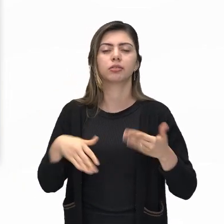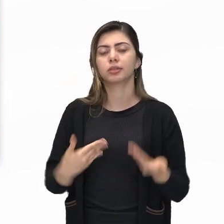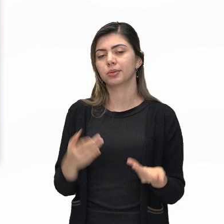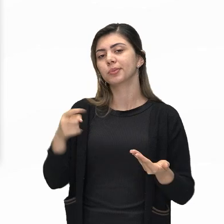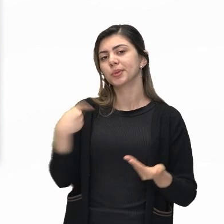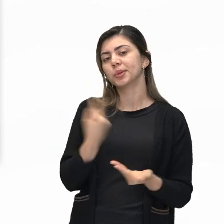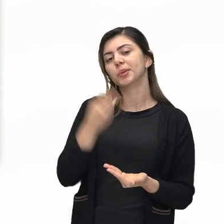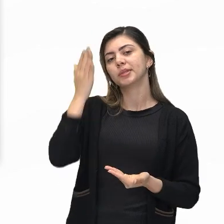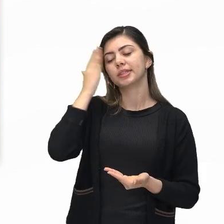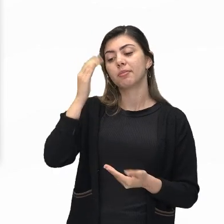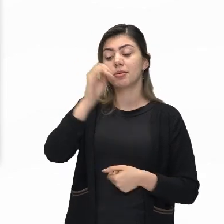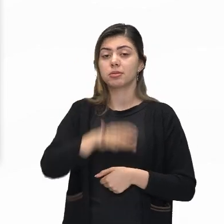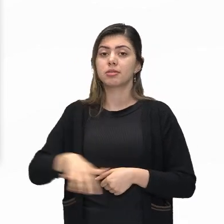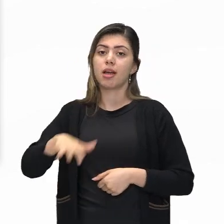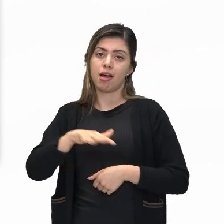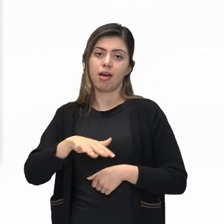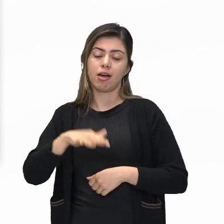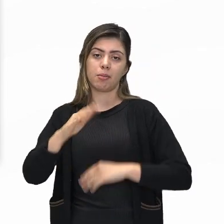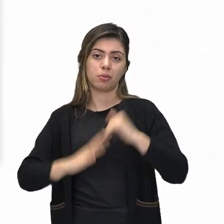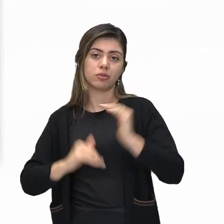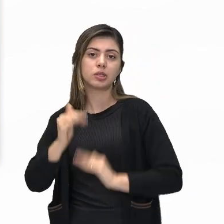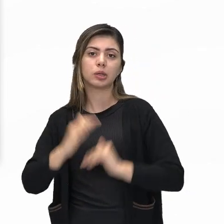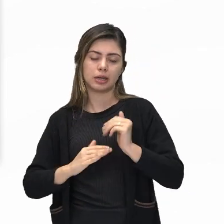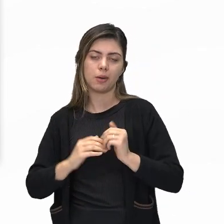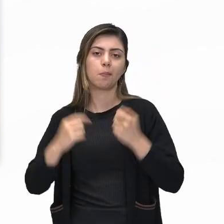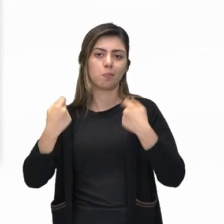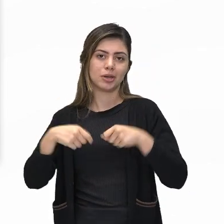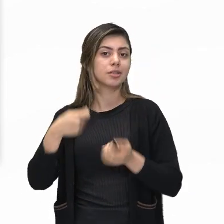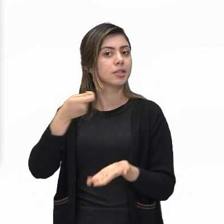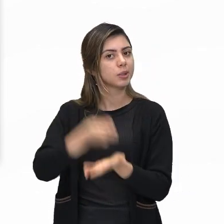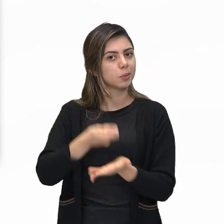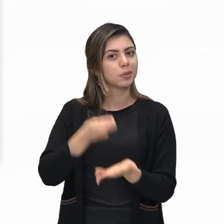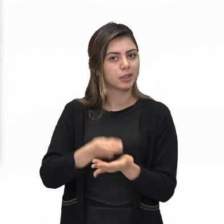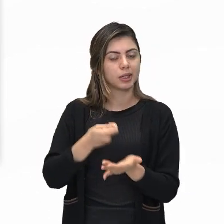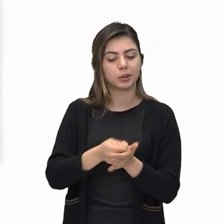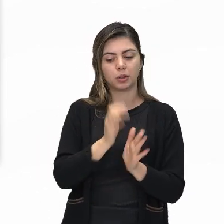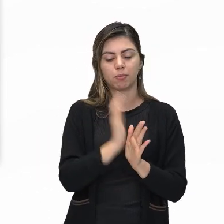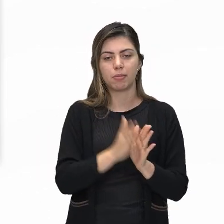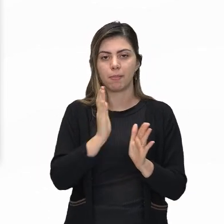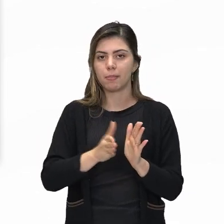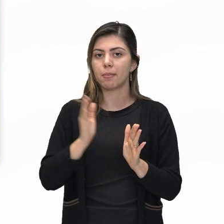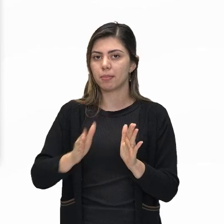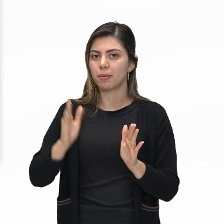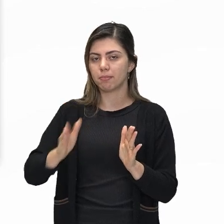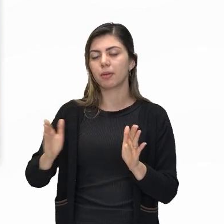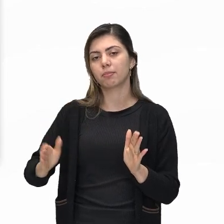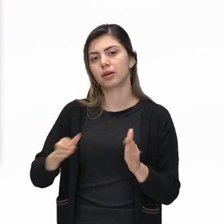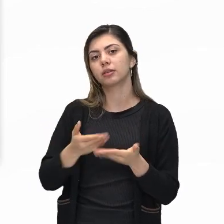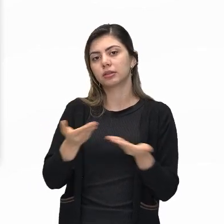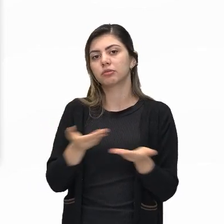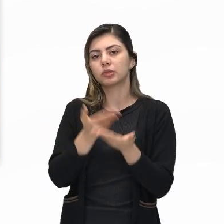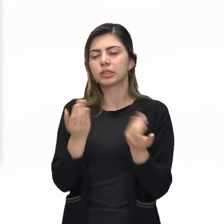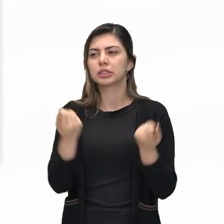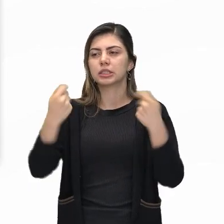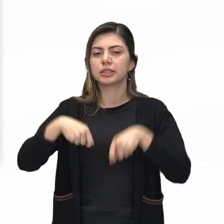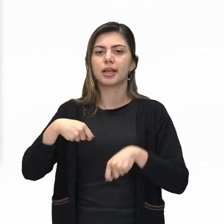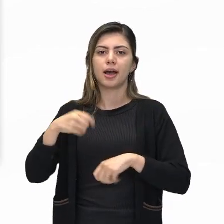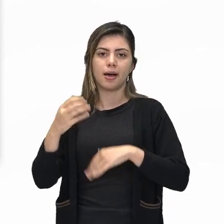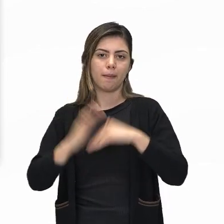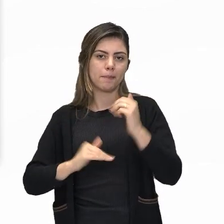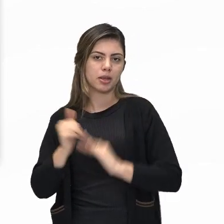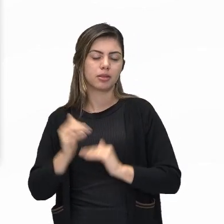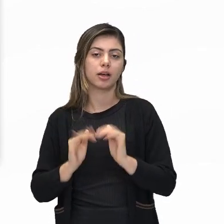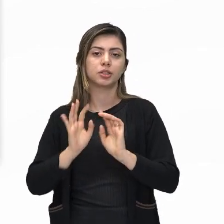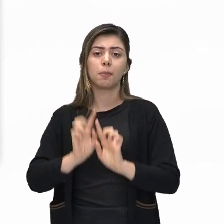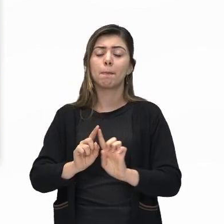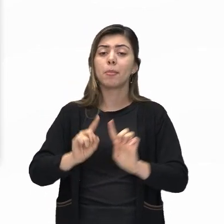que no âmbito profissional exige-se que se siga uma rotina, né, para você estar ali apto para aquele esporte. Então,